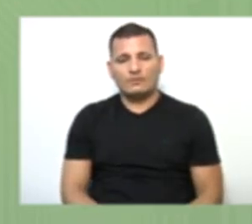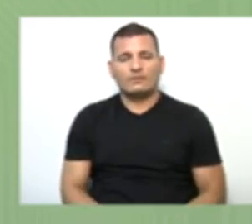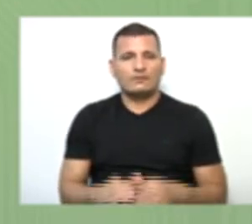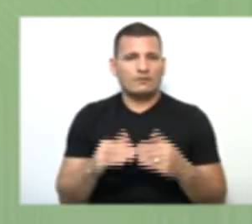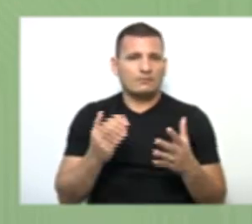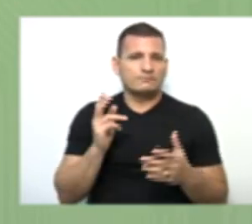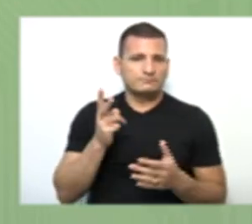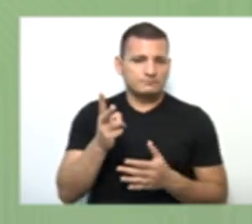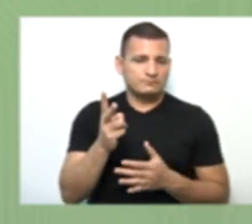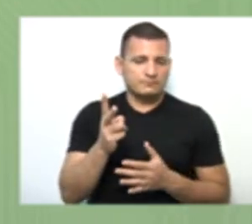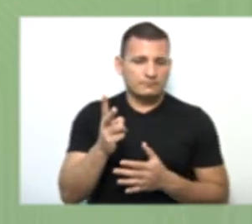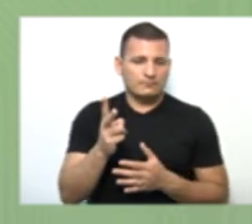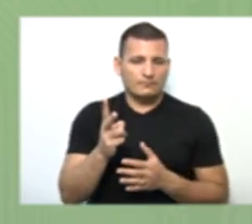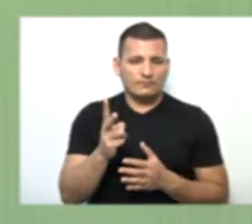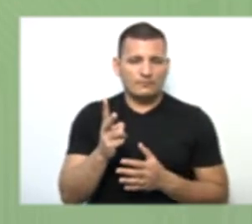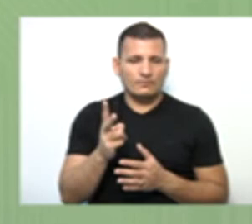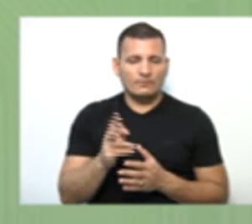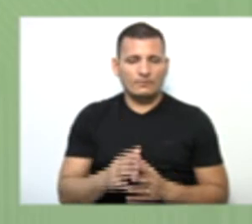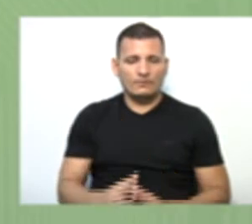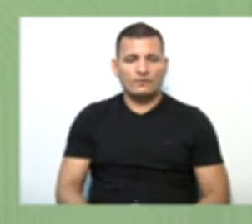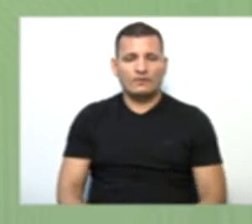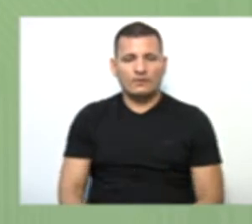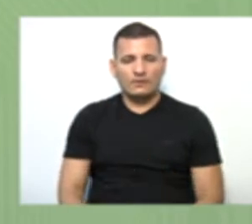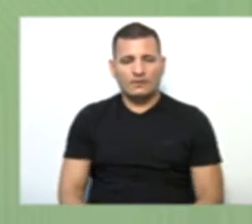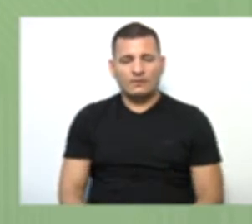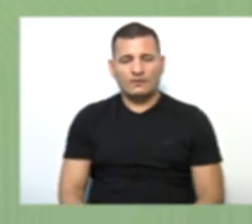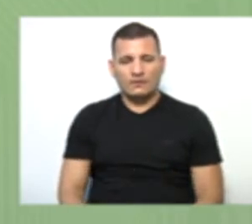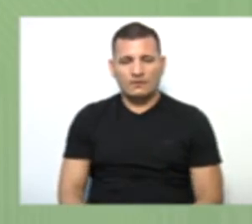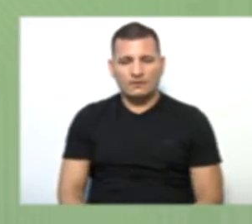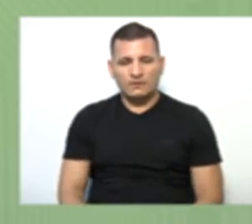continuando ali na